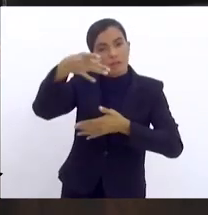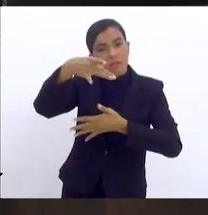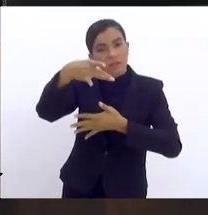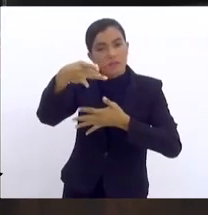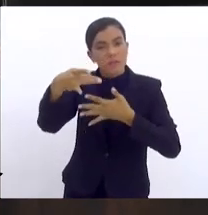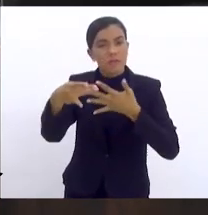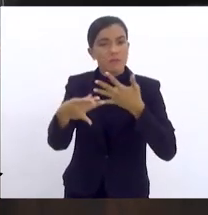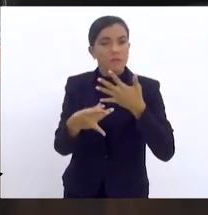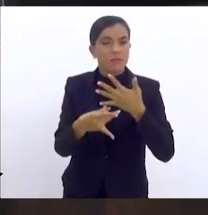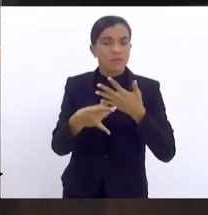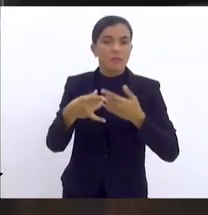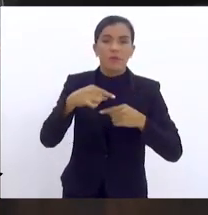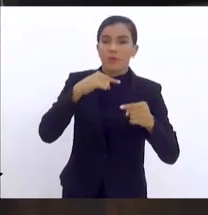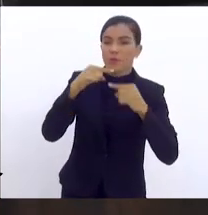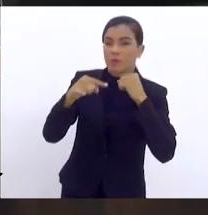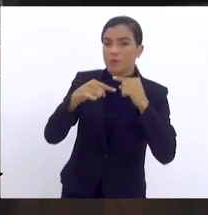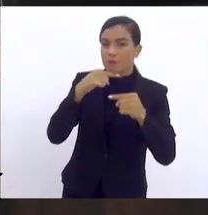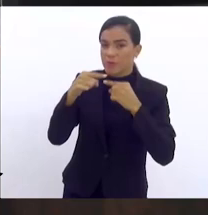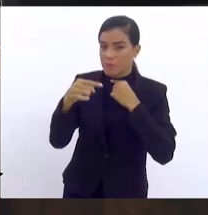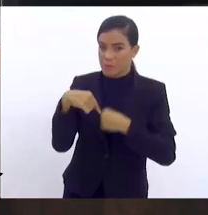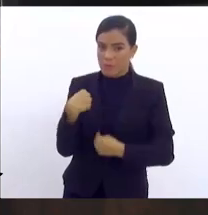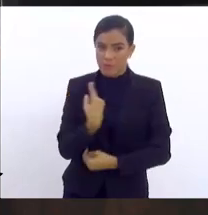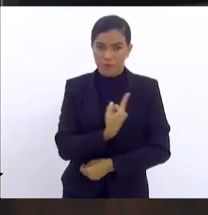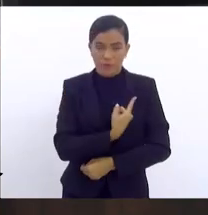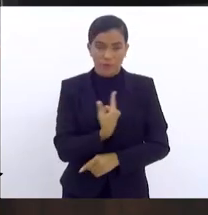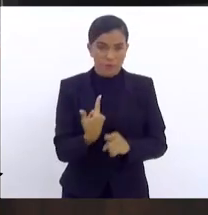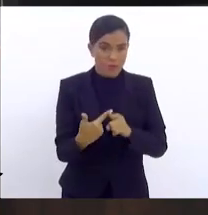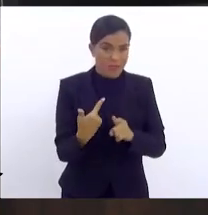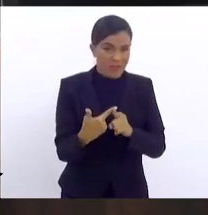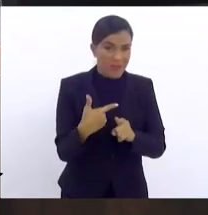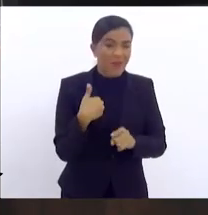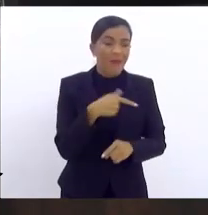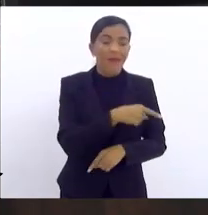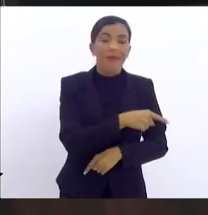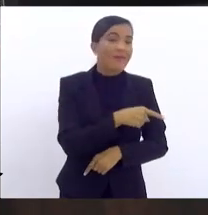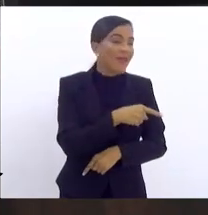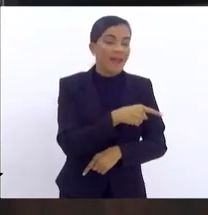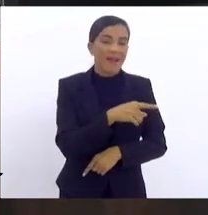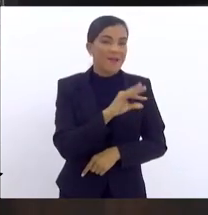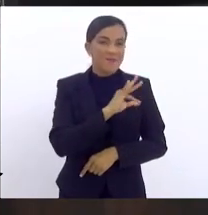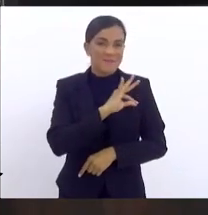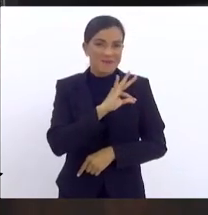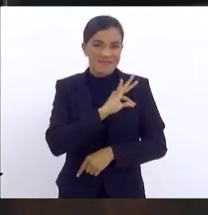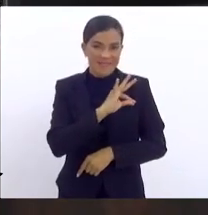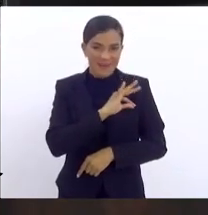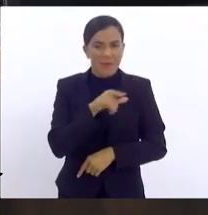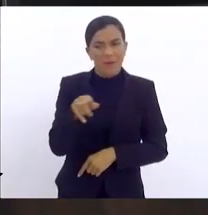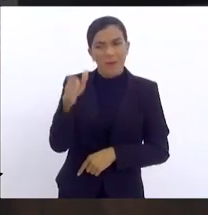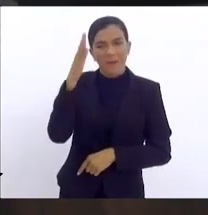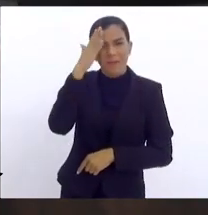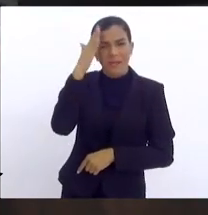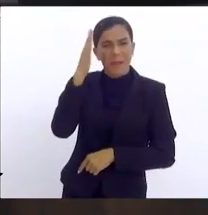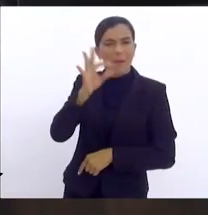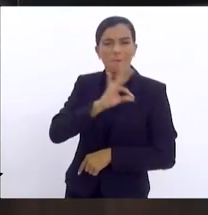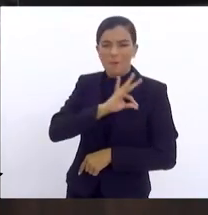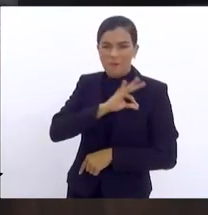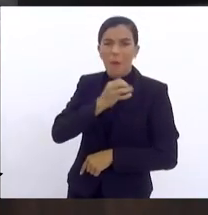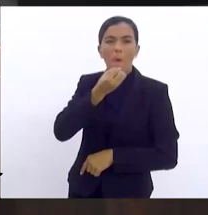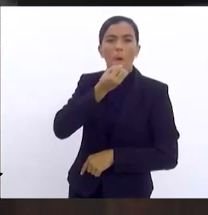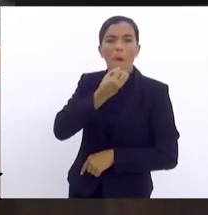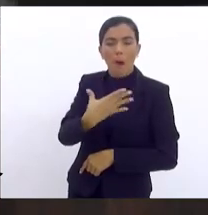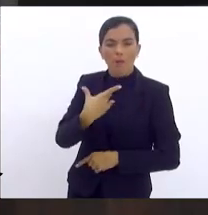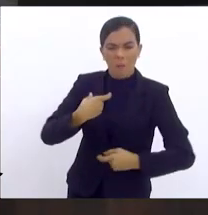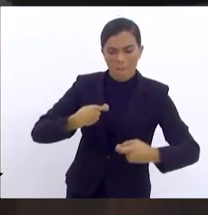para com a gente porque Coronel Quem tá na ponta é o policial eu sei que o senhor é policial bom que vai para guerra